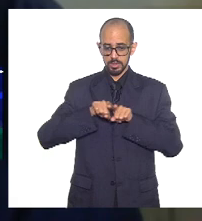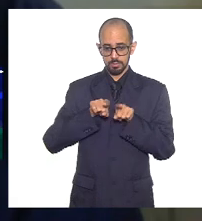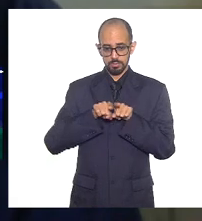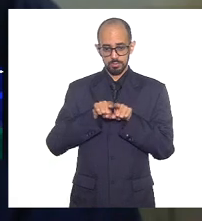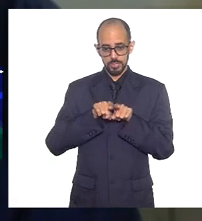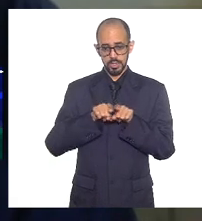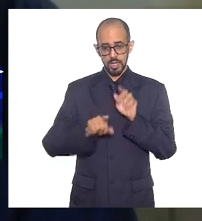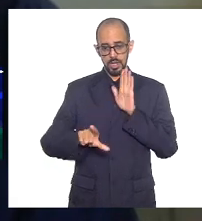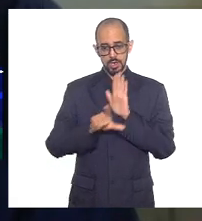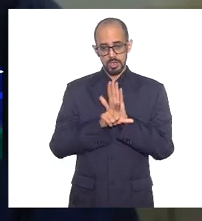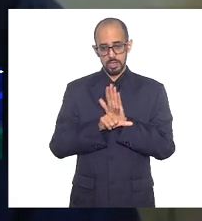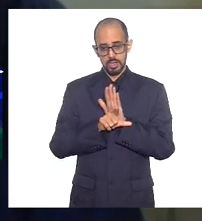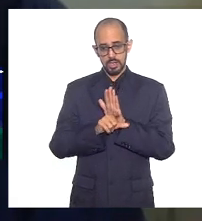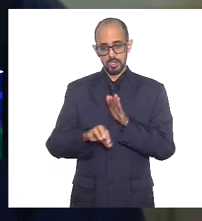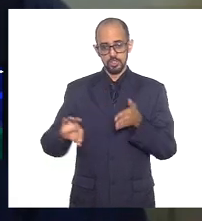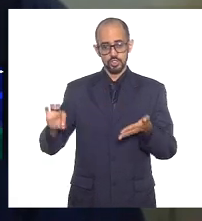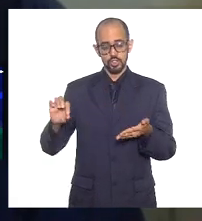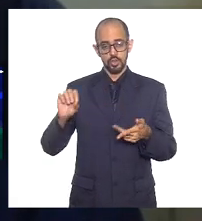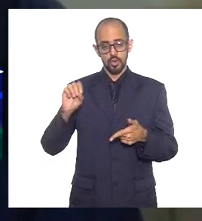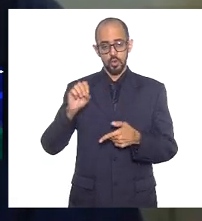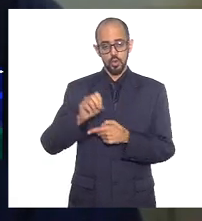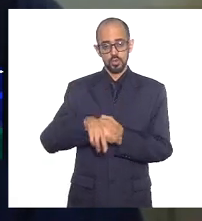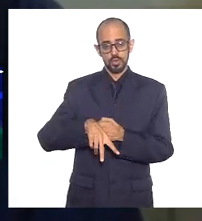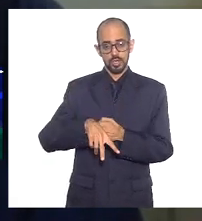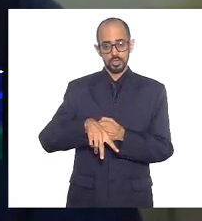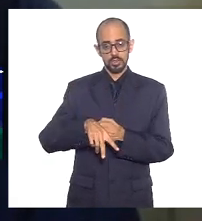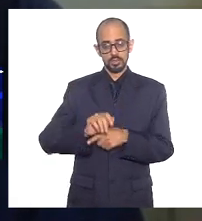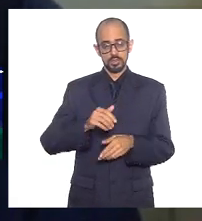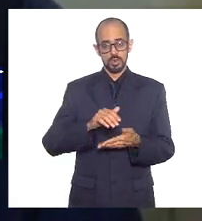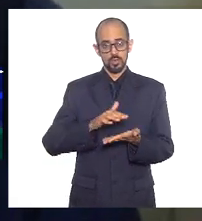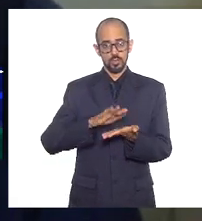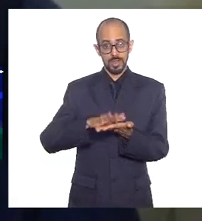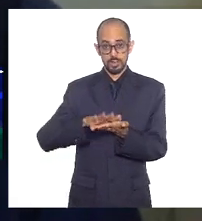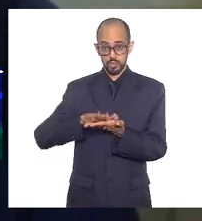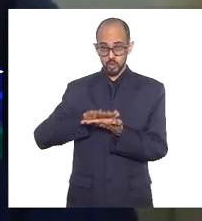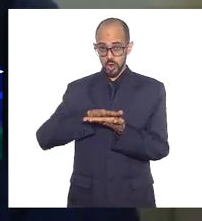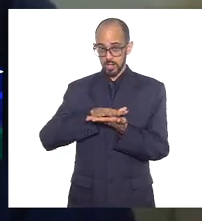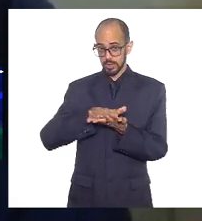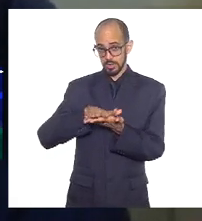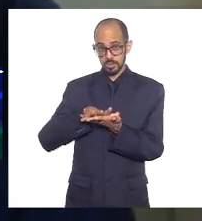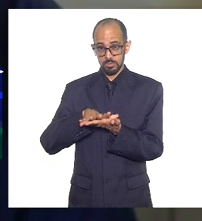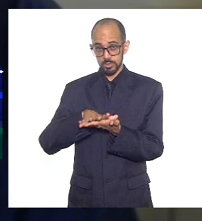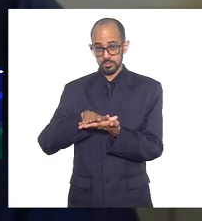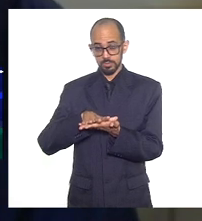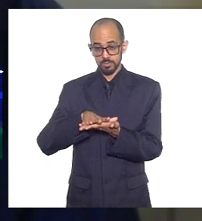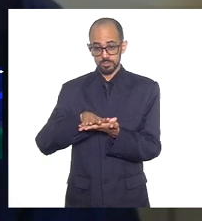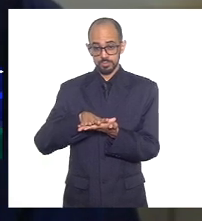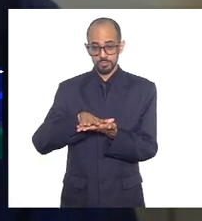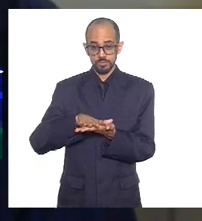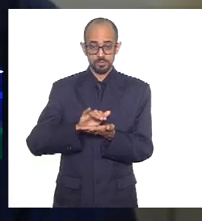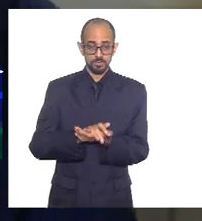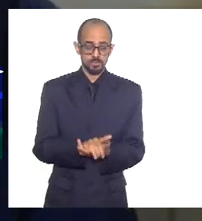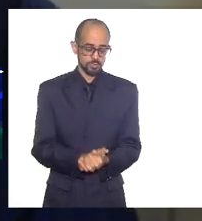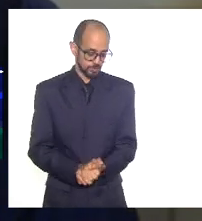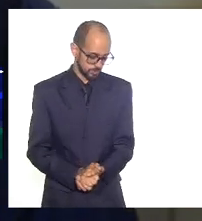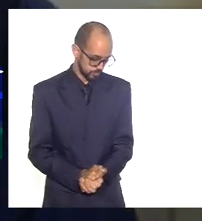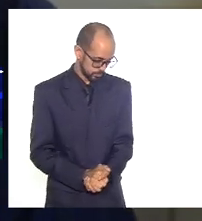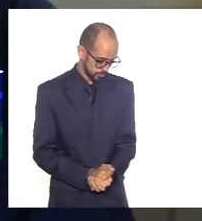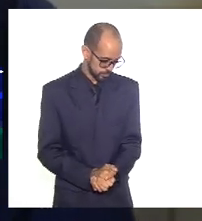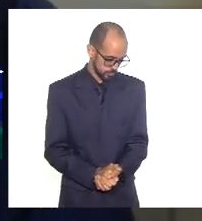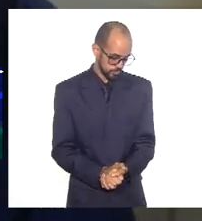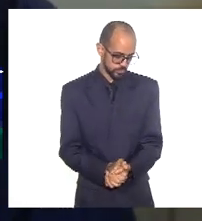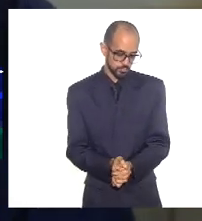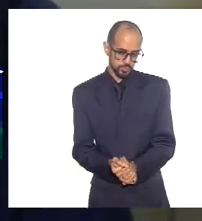contratação dessas escolas de samba via liga a cópia do inteiro do teu do